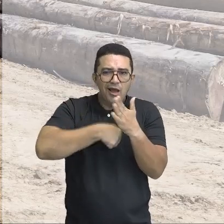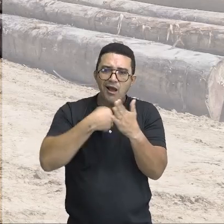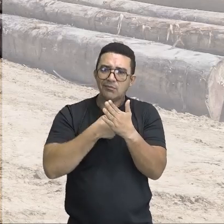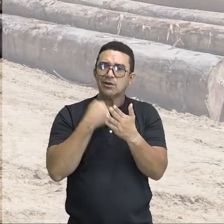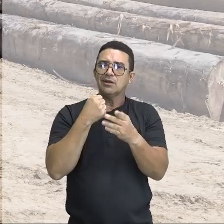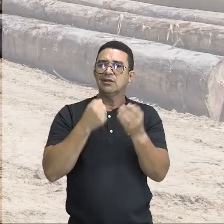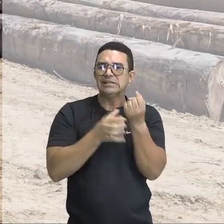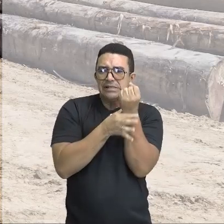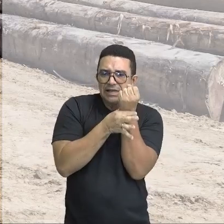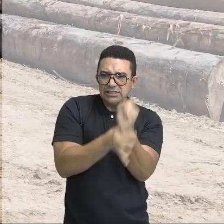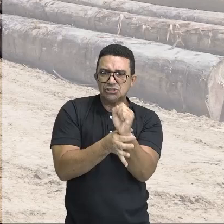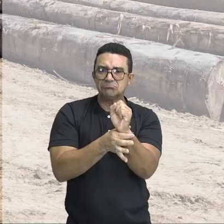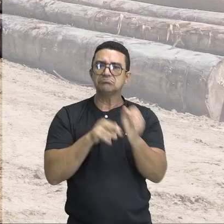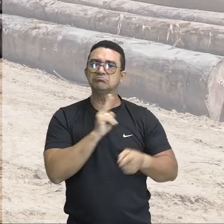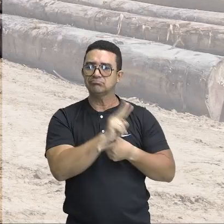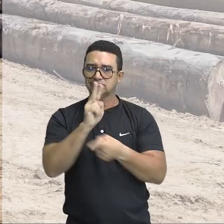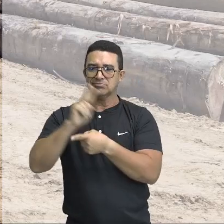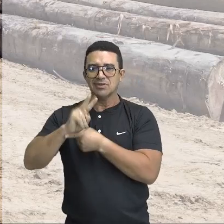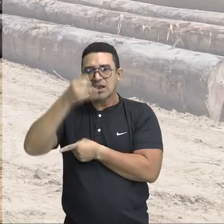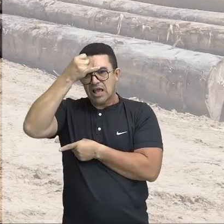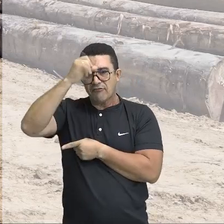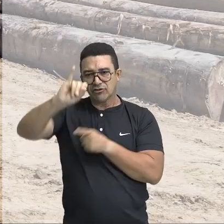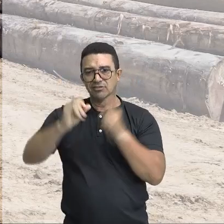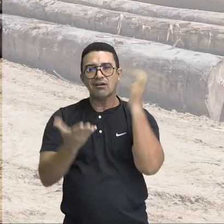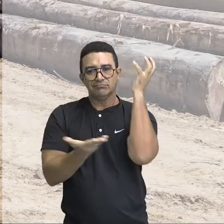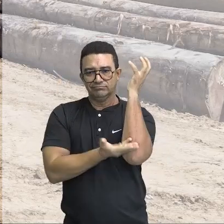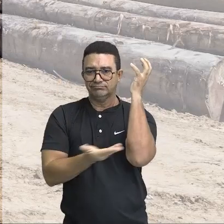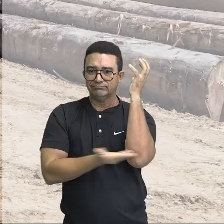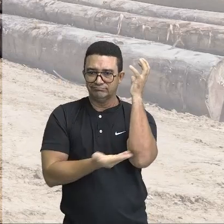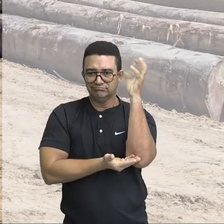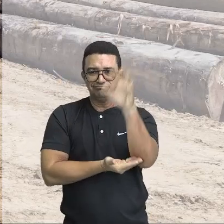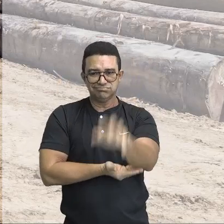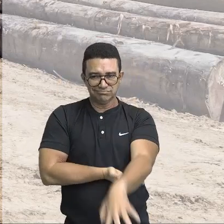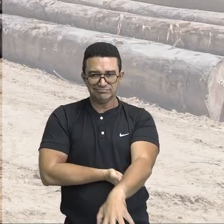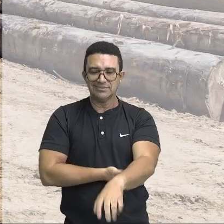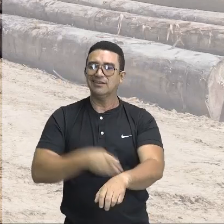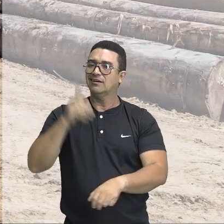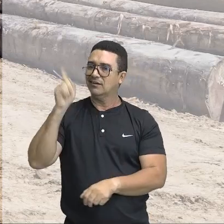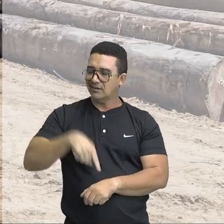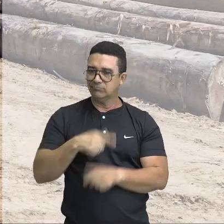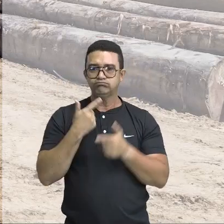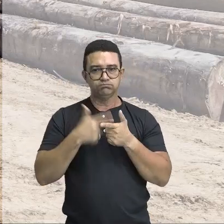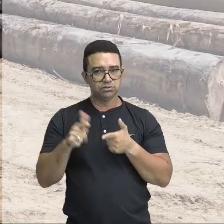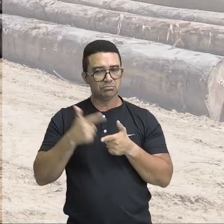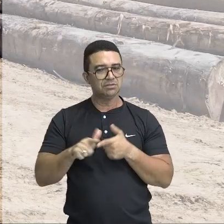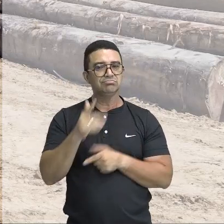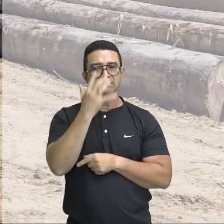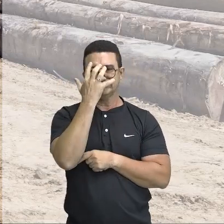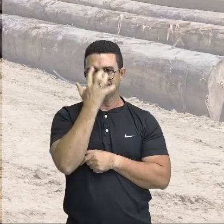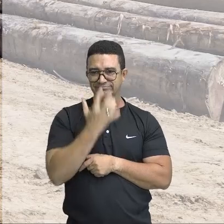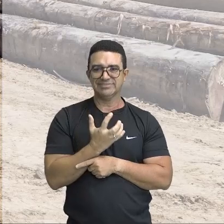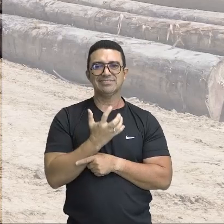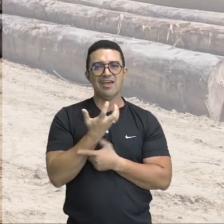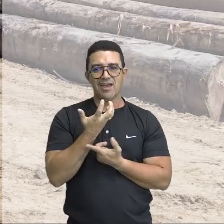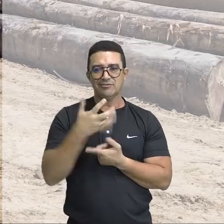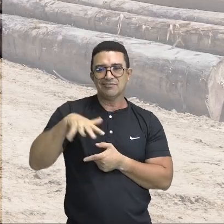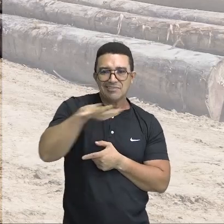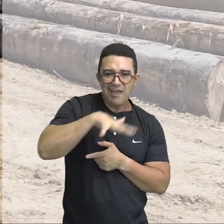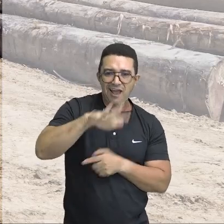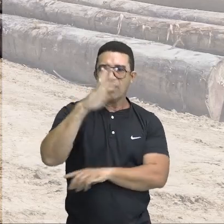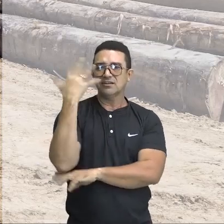dessa vida. E o desmatamento é, sim, um problema muito sério e uma questão